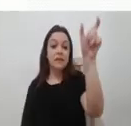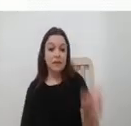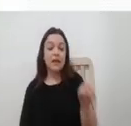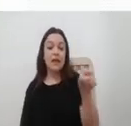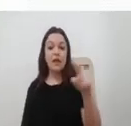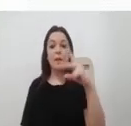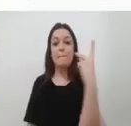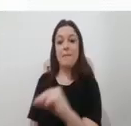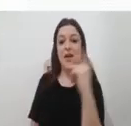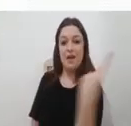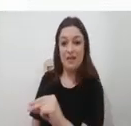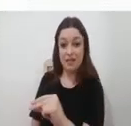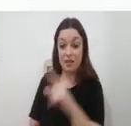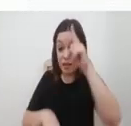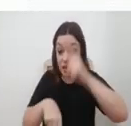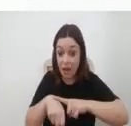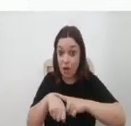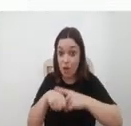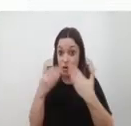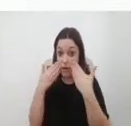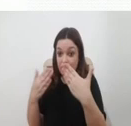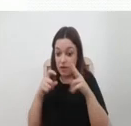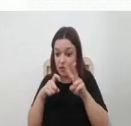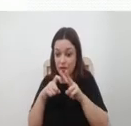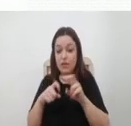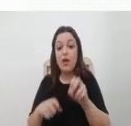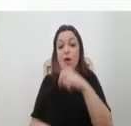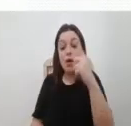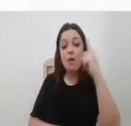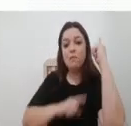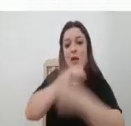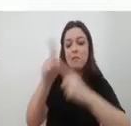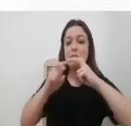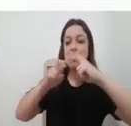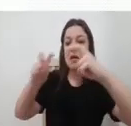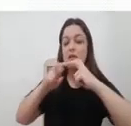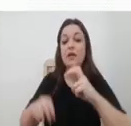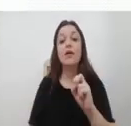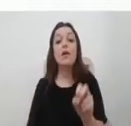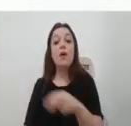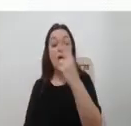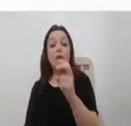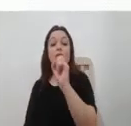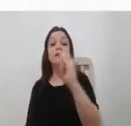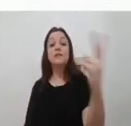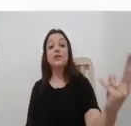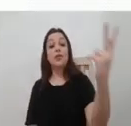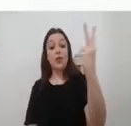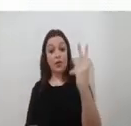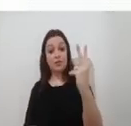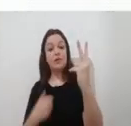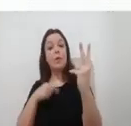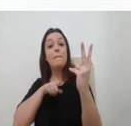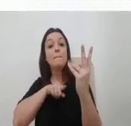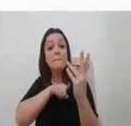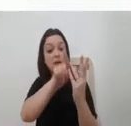Se ele disciplina o animal fisicamente ou com gritos durante o atendimento. Ou se só um dos tutores responde